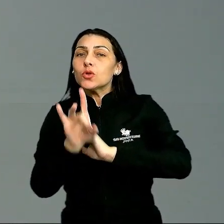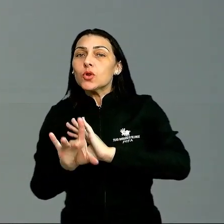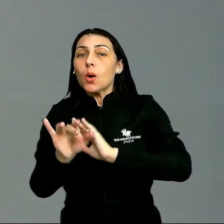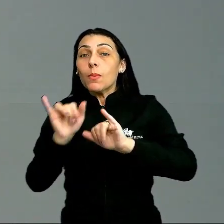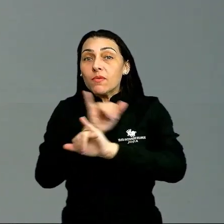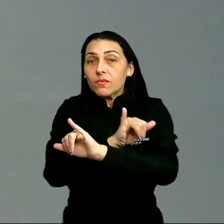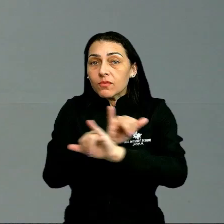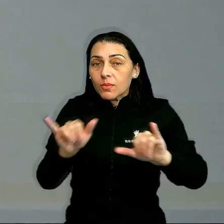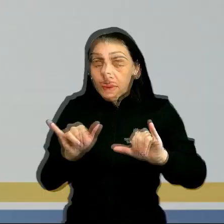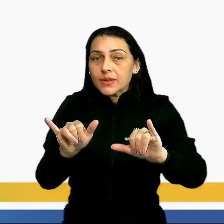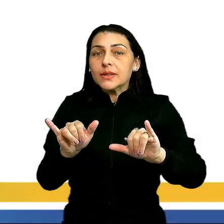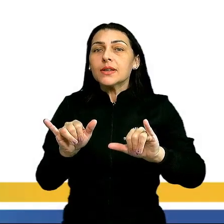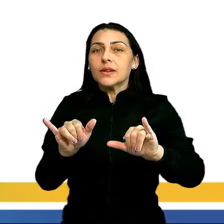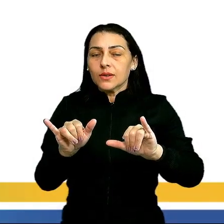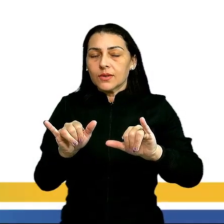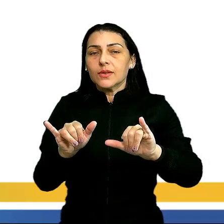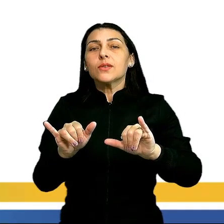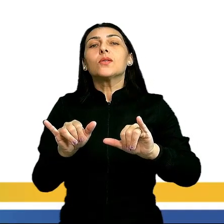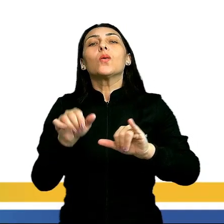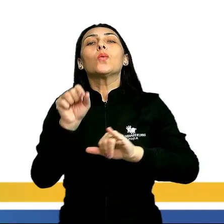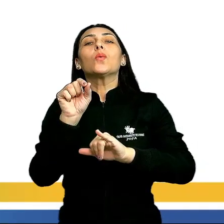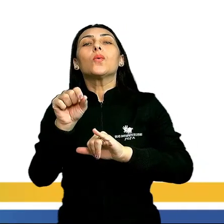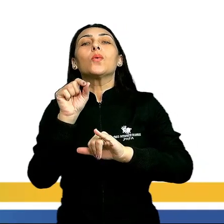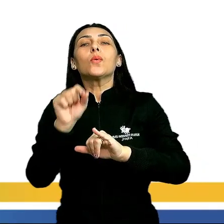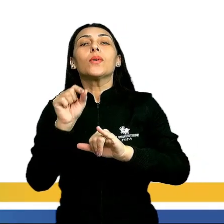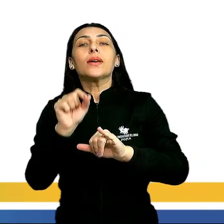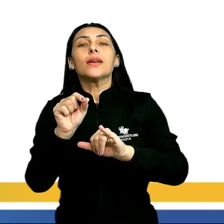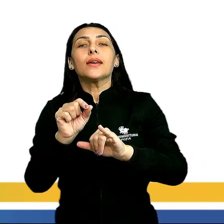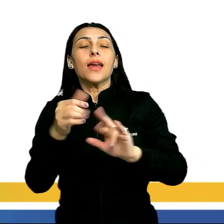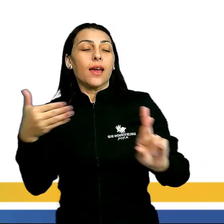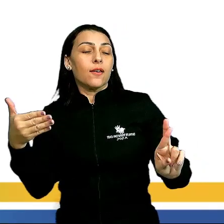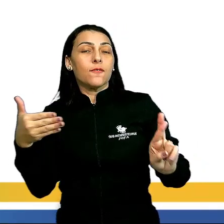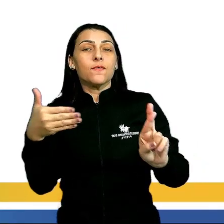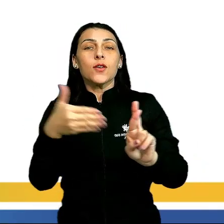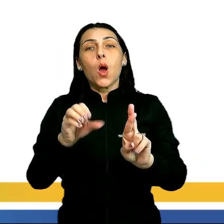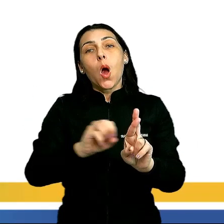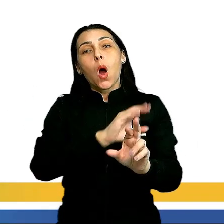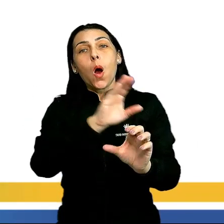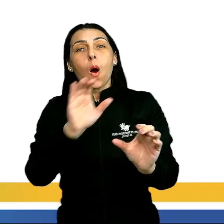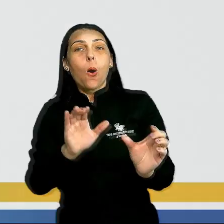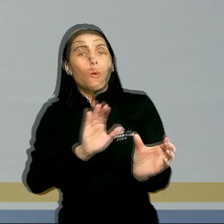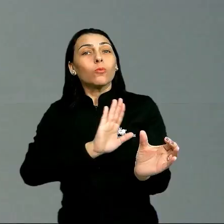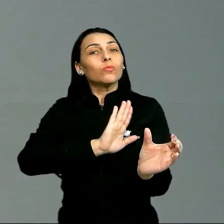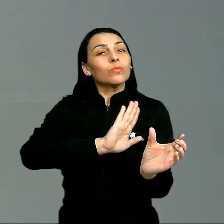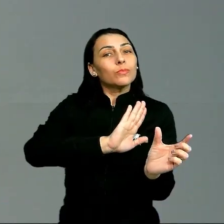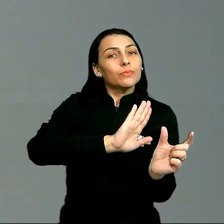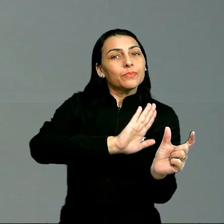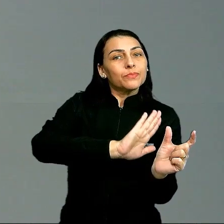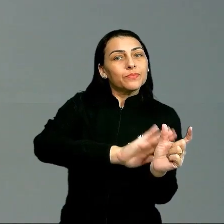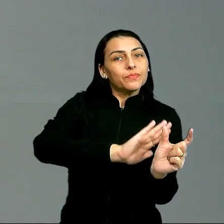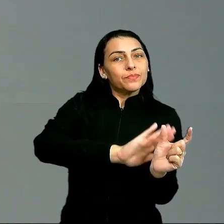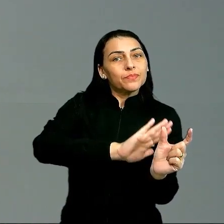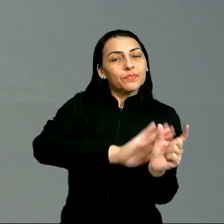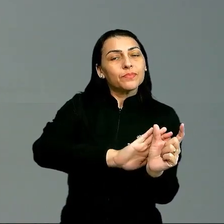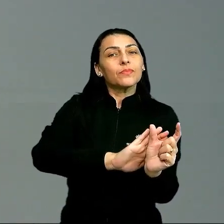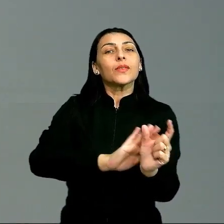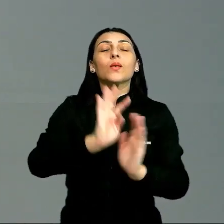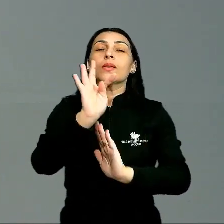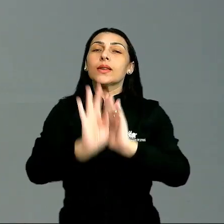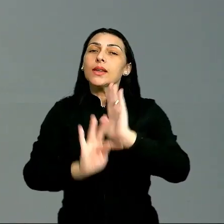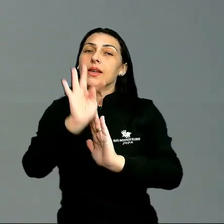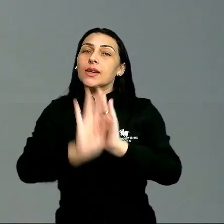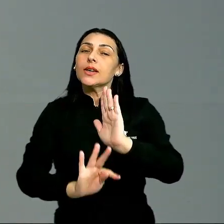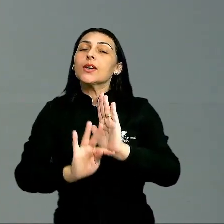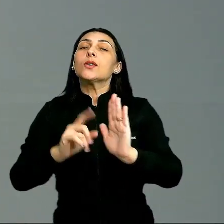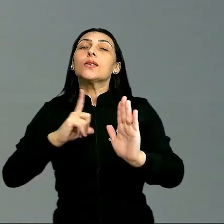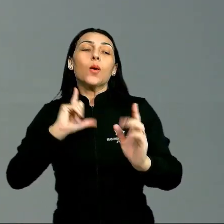uma informação. E a isso nós chamamos de função referencial ou denotativa, quando o texto tem a função de